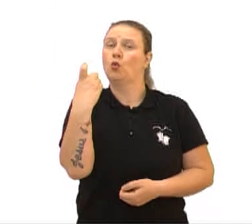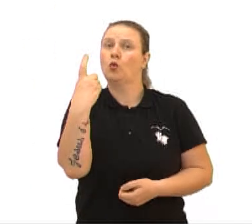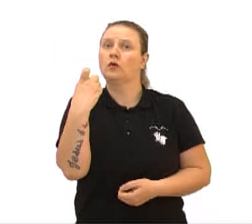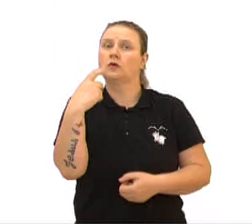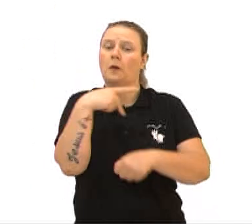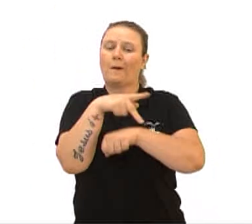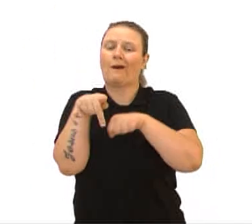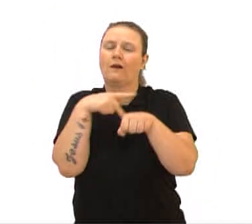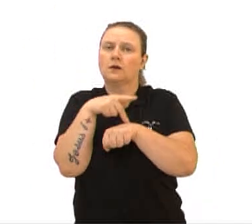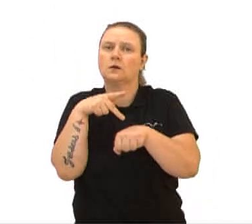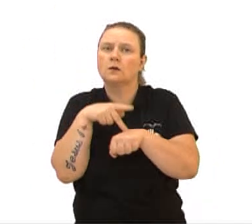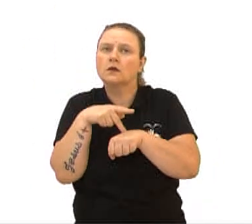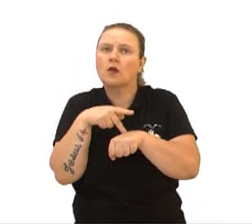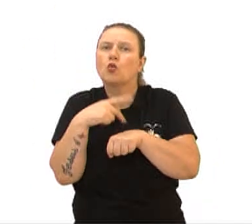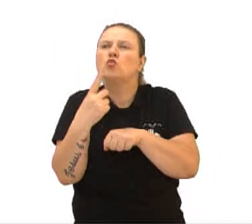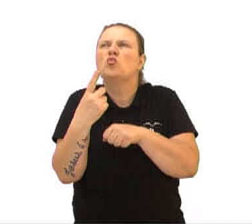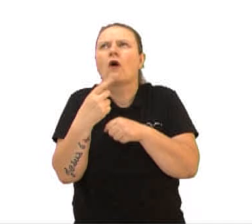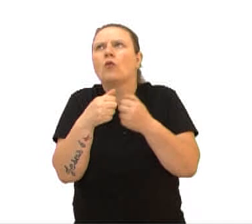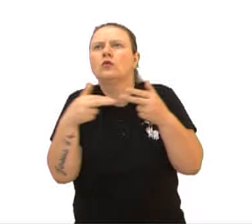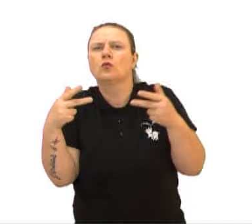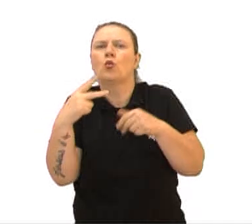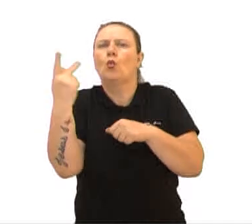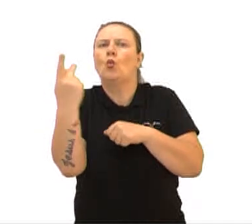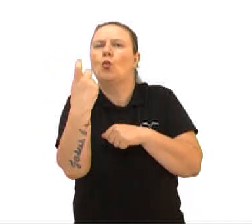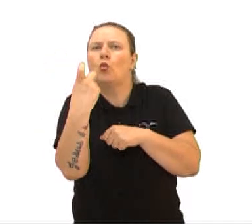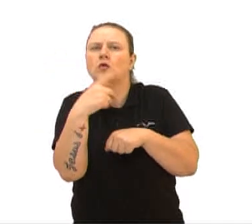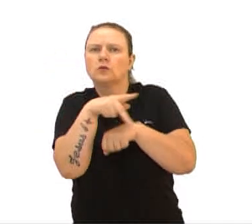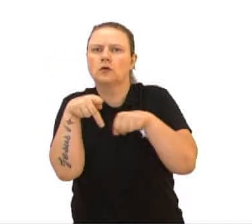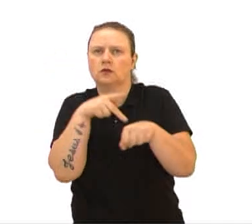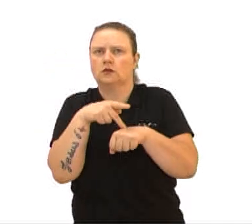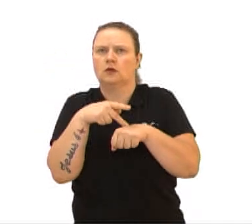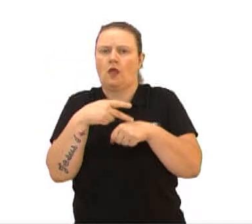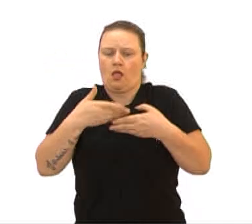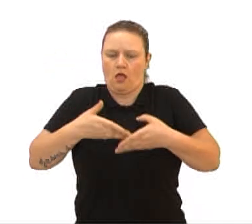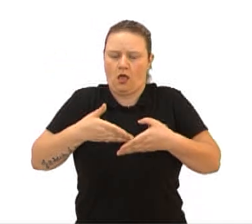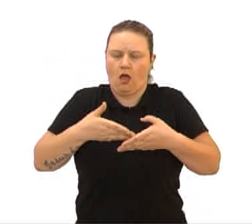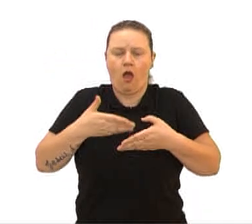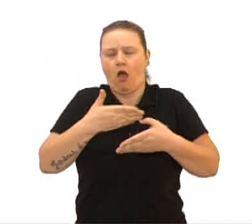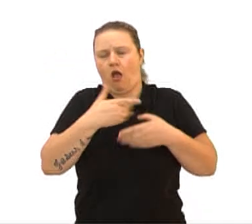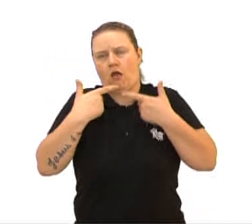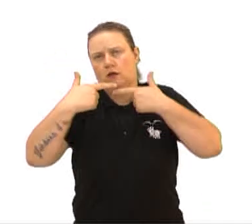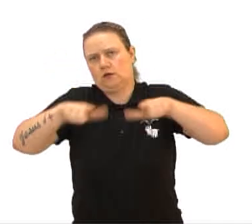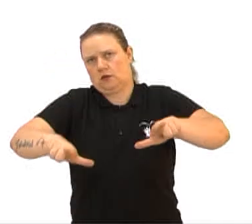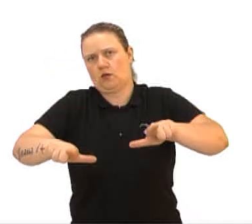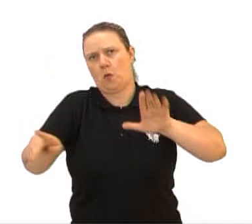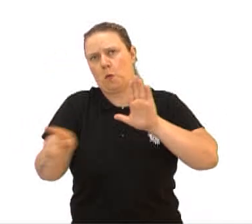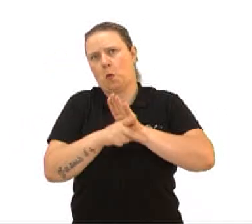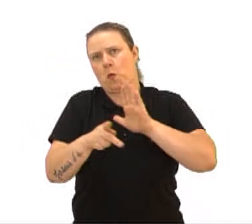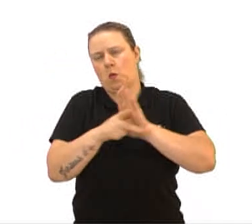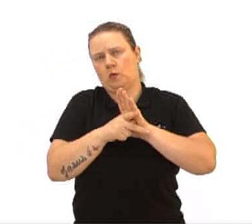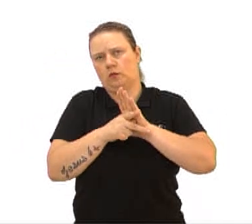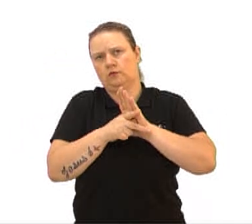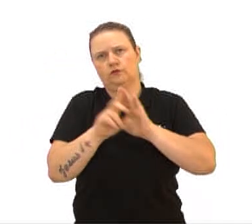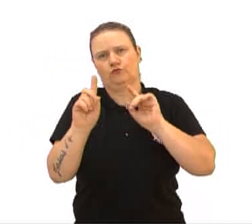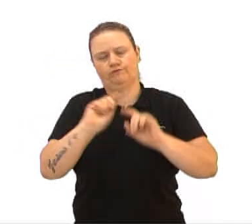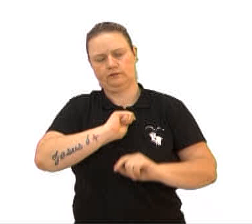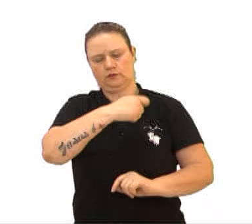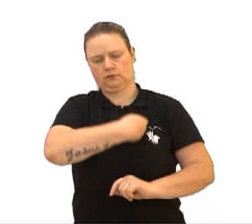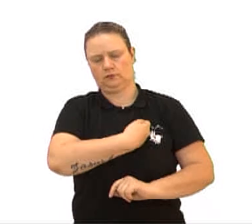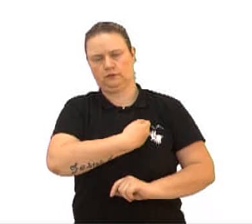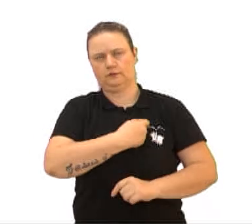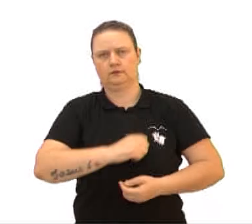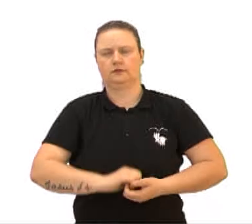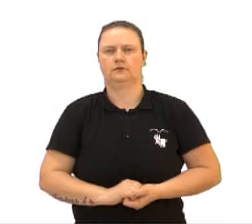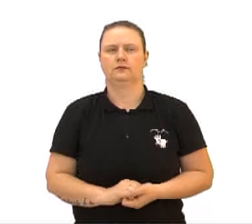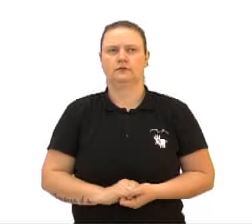do Sul, né, cuja língua materna não é a língua espanhola, juntamente com Guayana, Guayana Francesa e